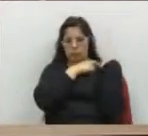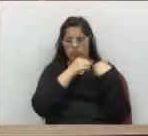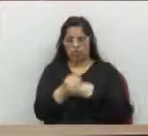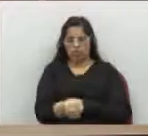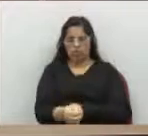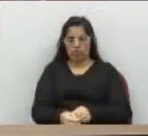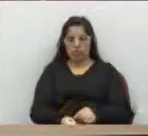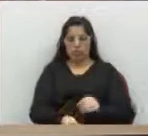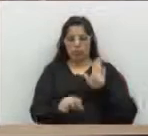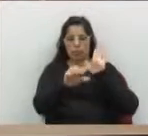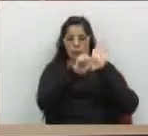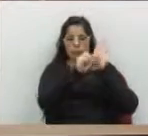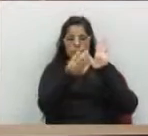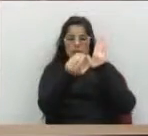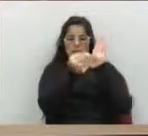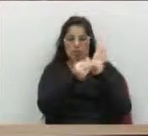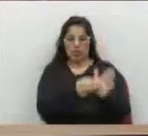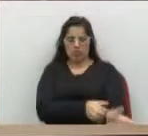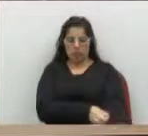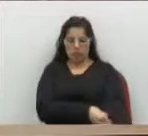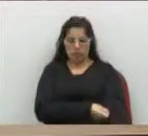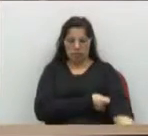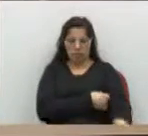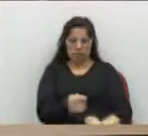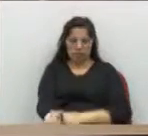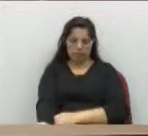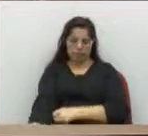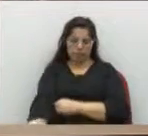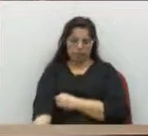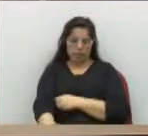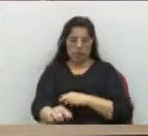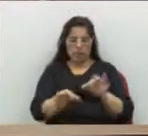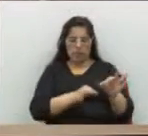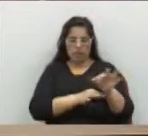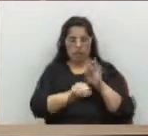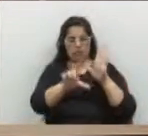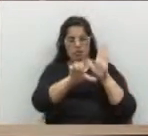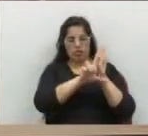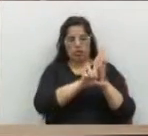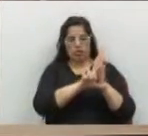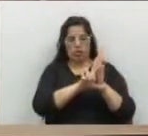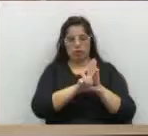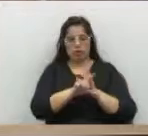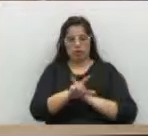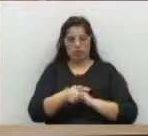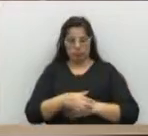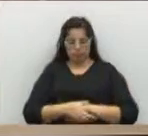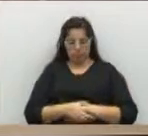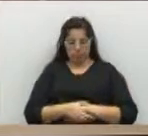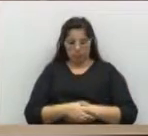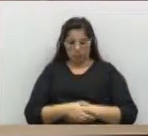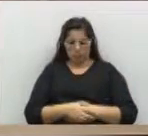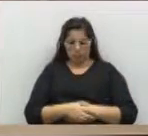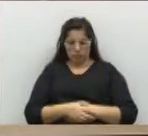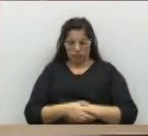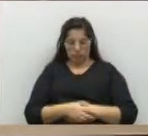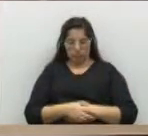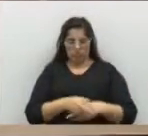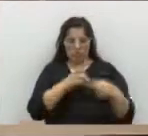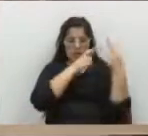Emenda modificativa ao projeto de lei 80/2015, de autoria da vereadora